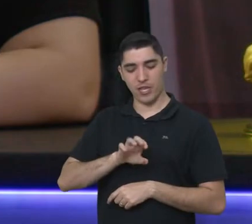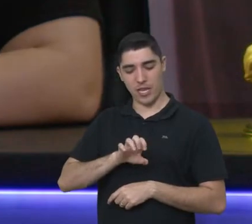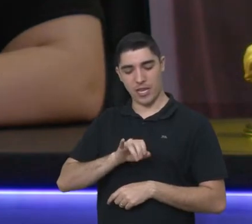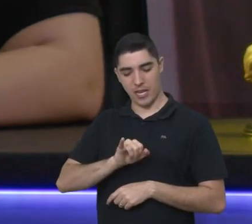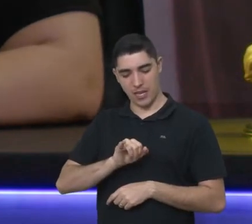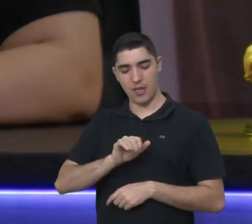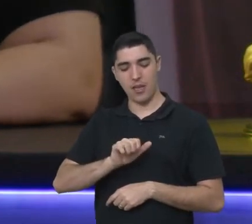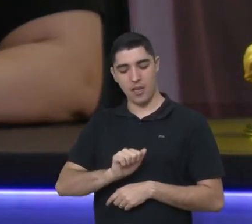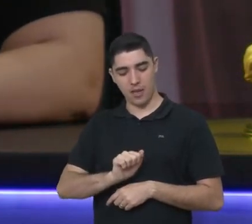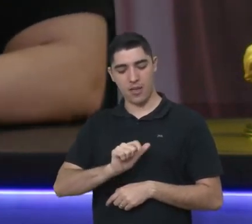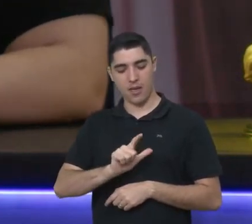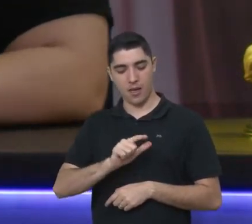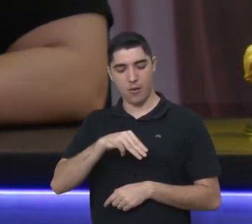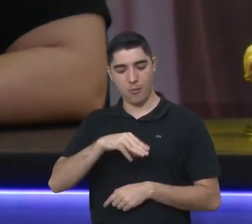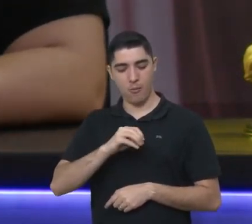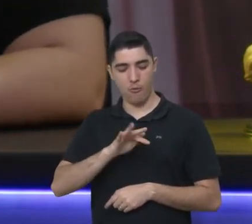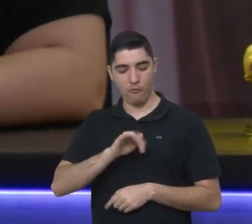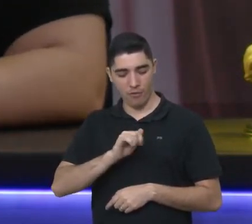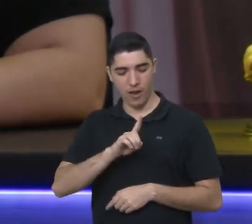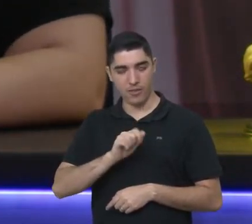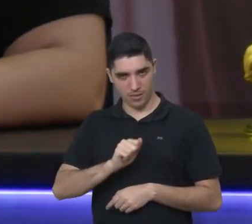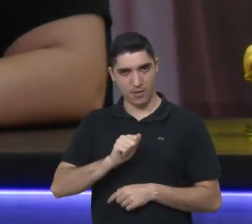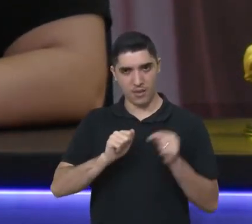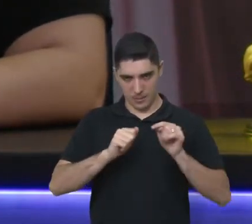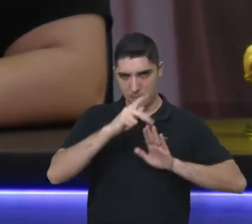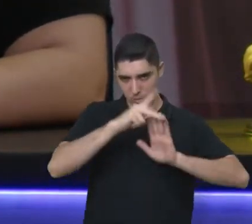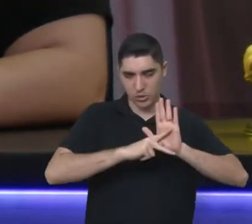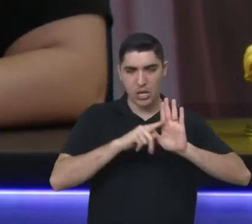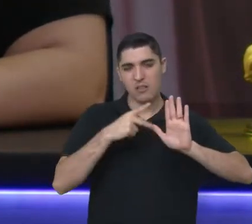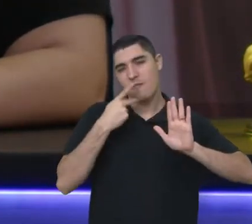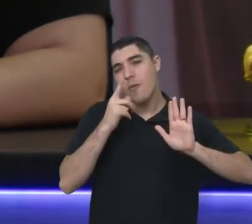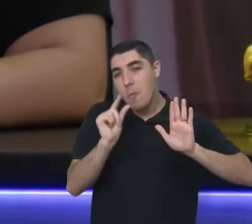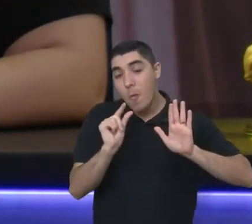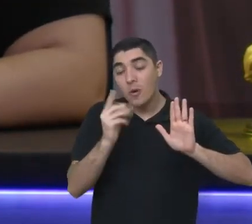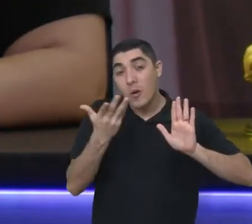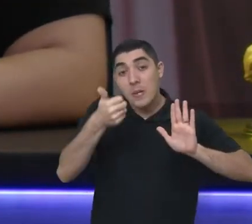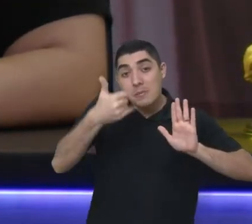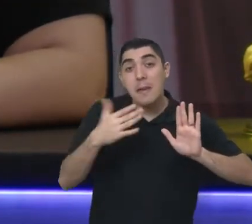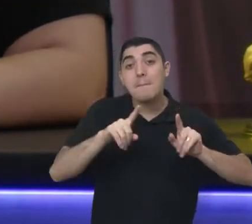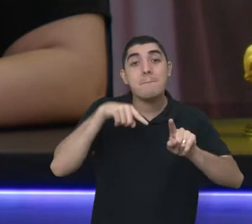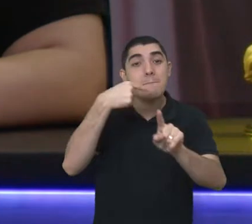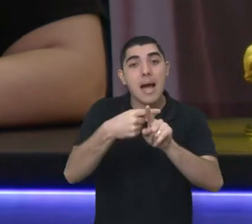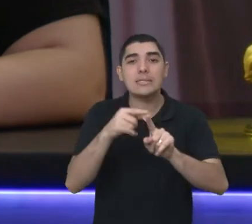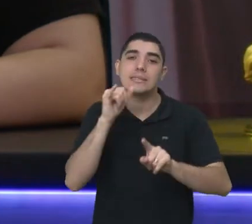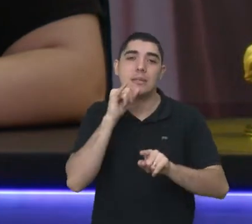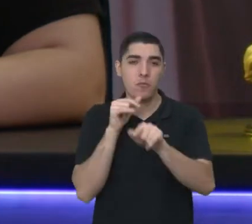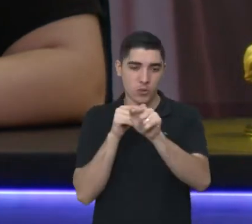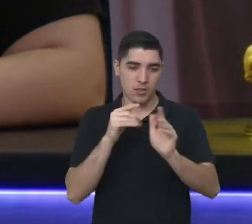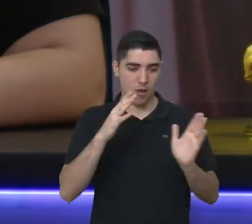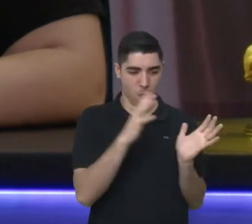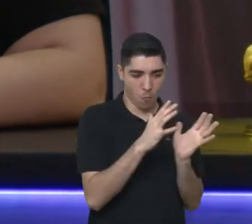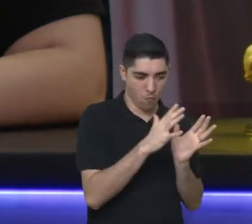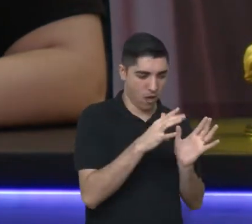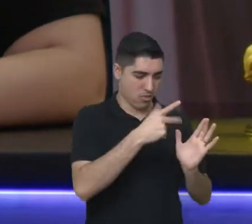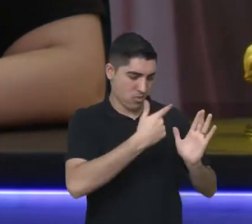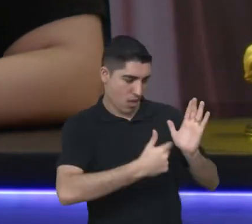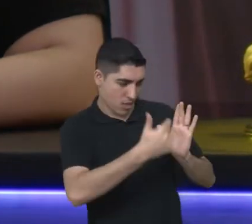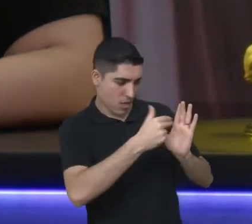muito pouco sobre isso. Você falou pra mim que você começou com presenteando